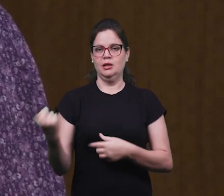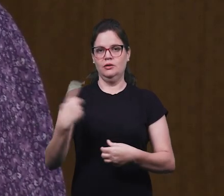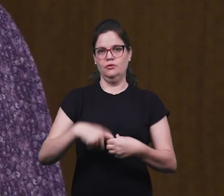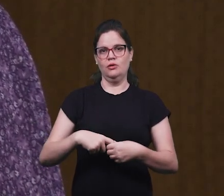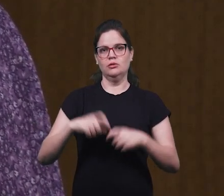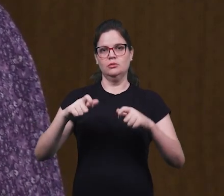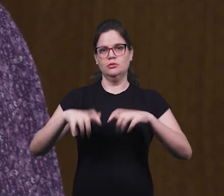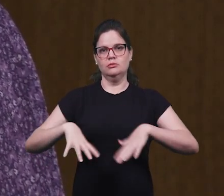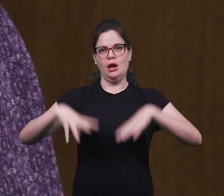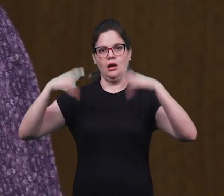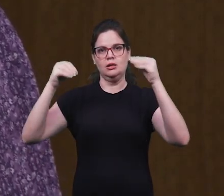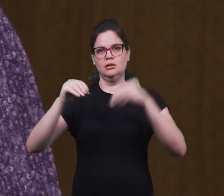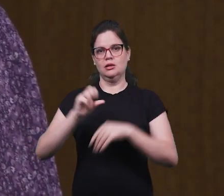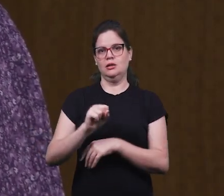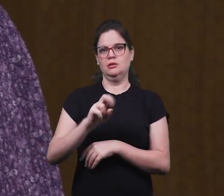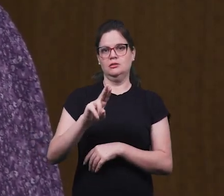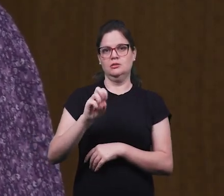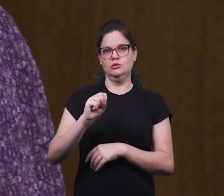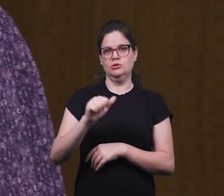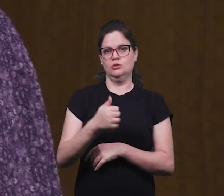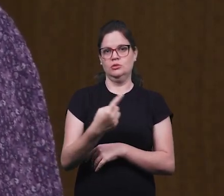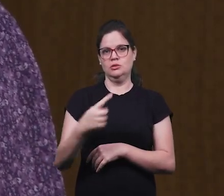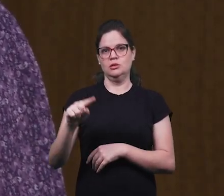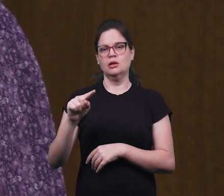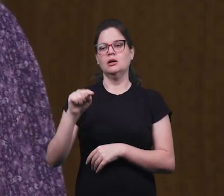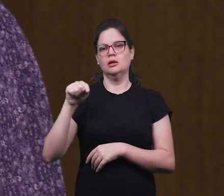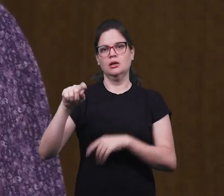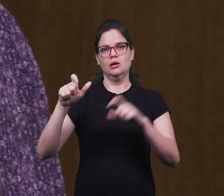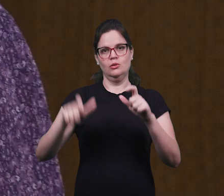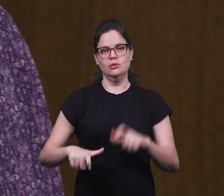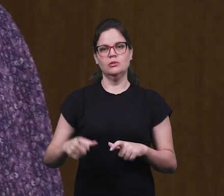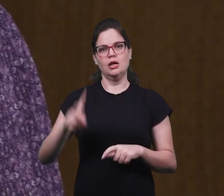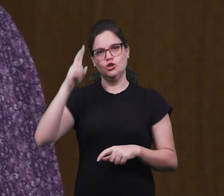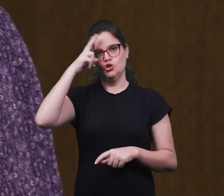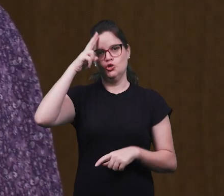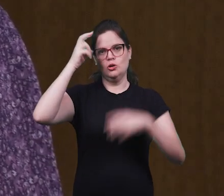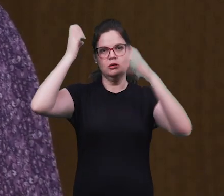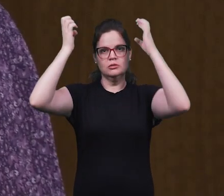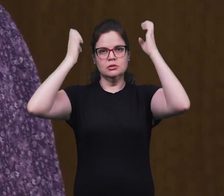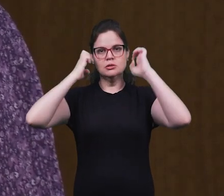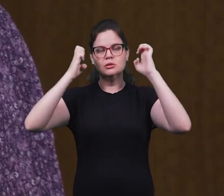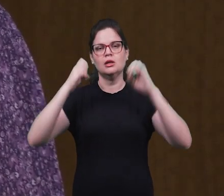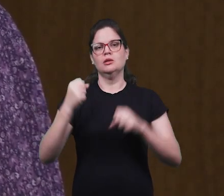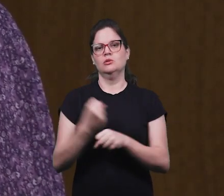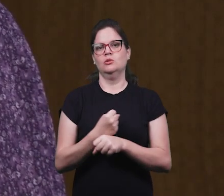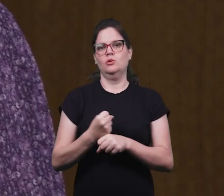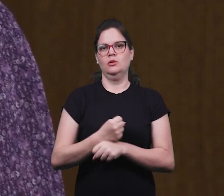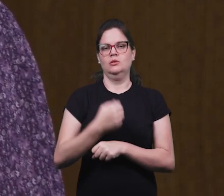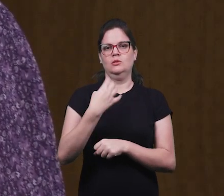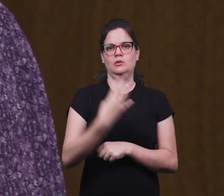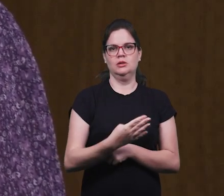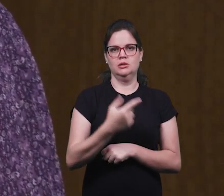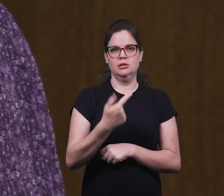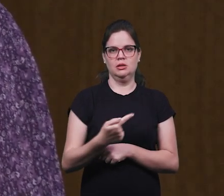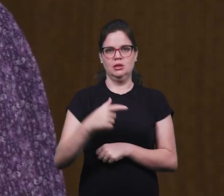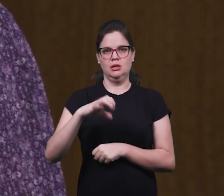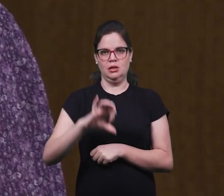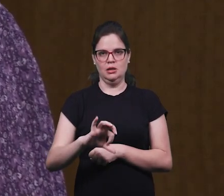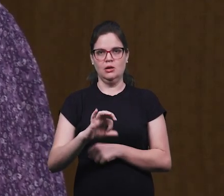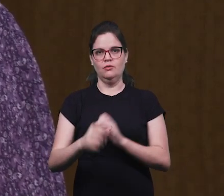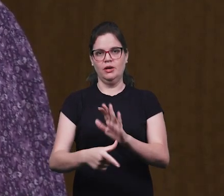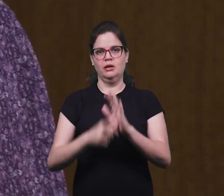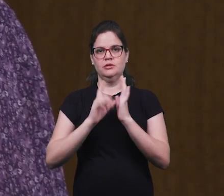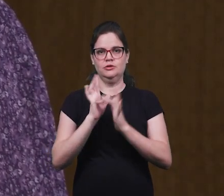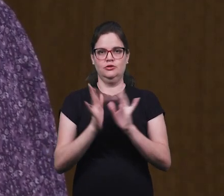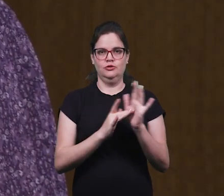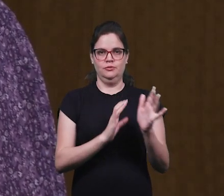Suzã, que é onde acontece toda a história de Esther, já no ano 479 a.C., no 7º ano do seu